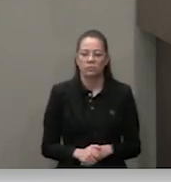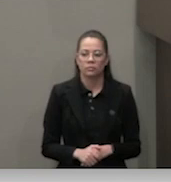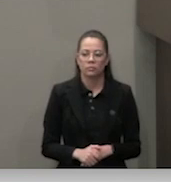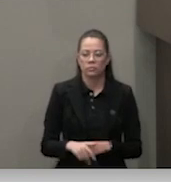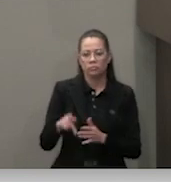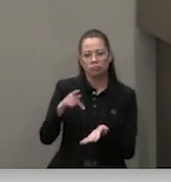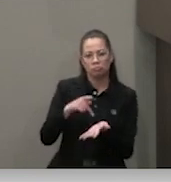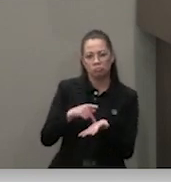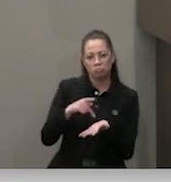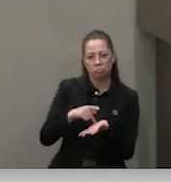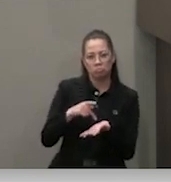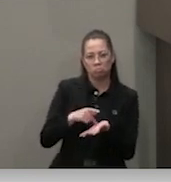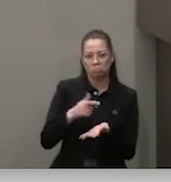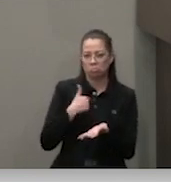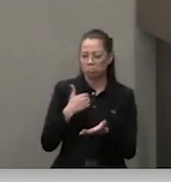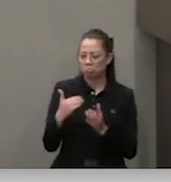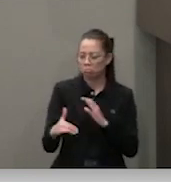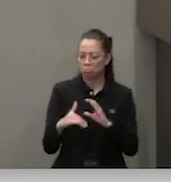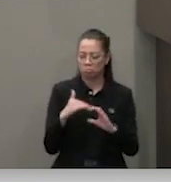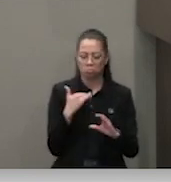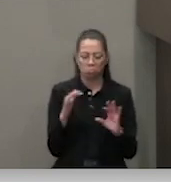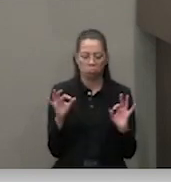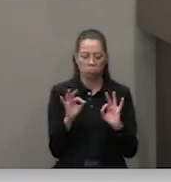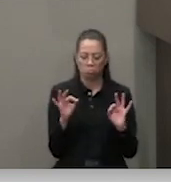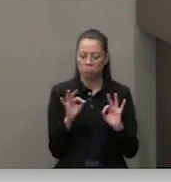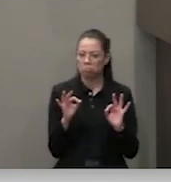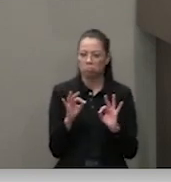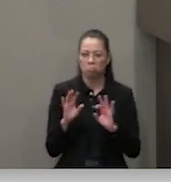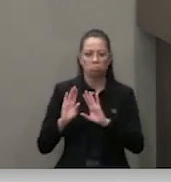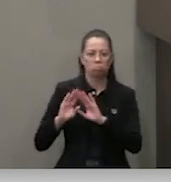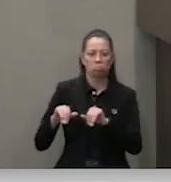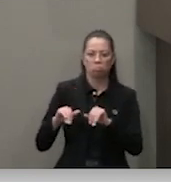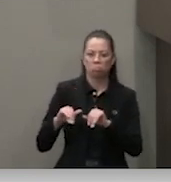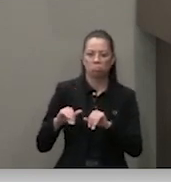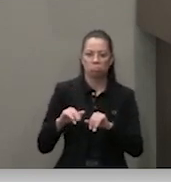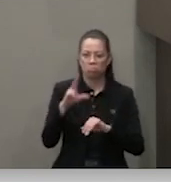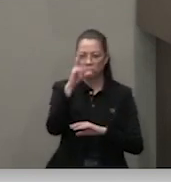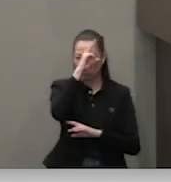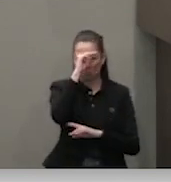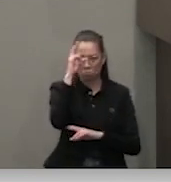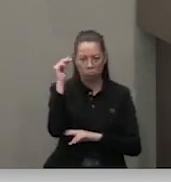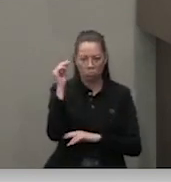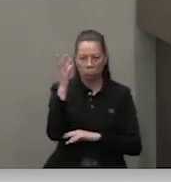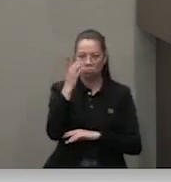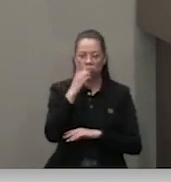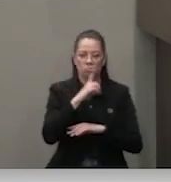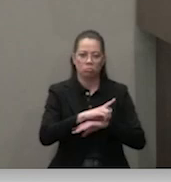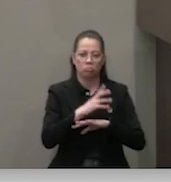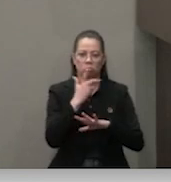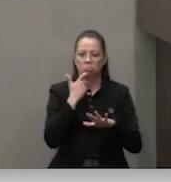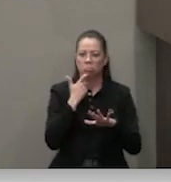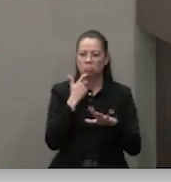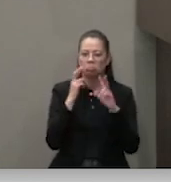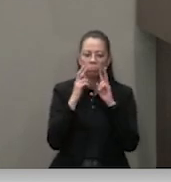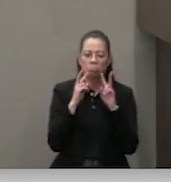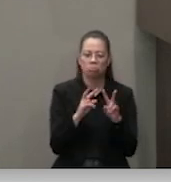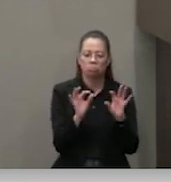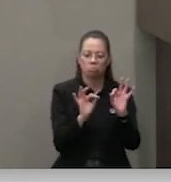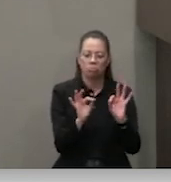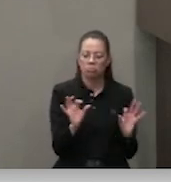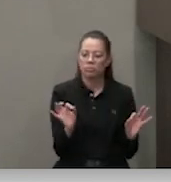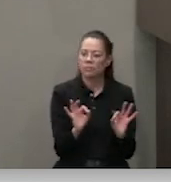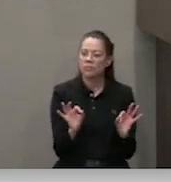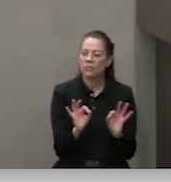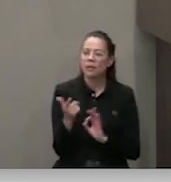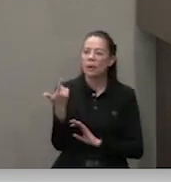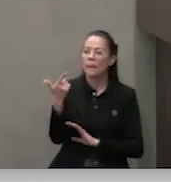verdade eu não recebi nenhuma demanda do Hospital Municipal nem do hospital dia da criança não vi eles se organizarem como os